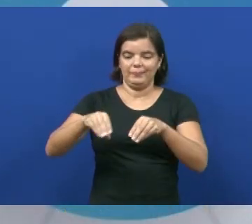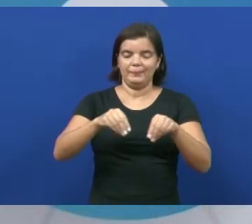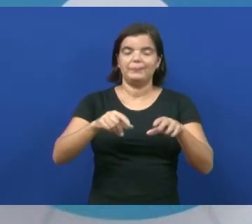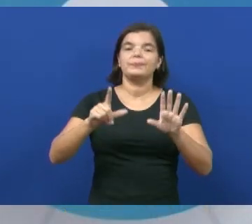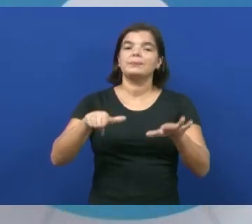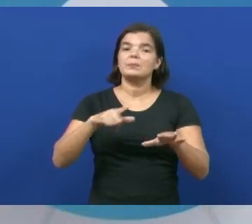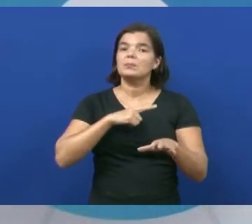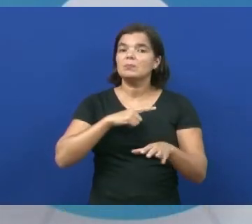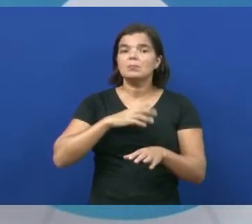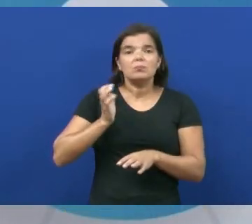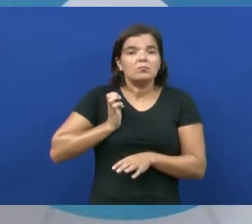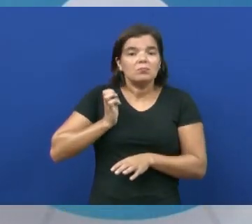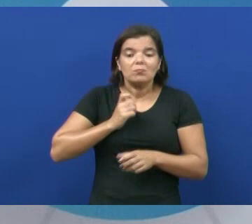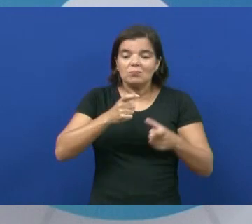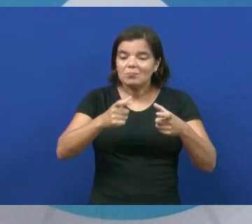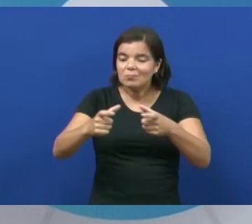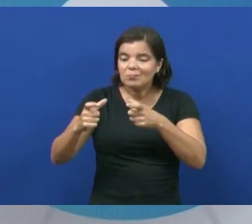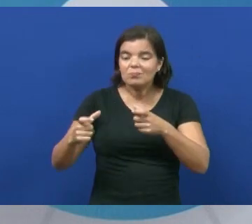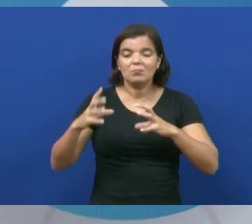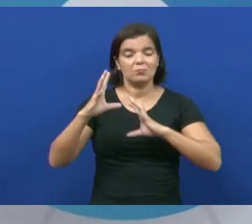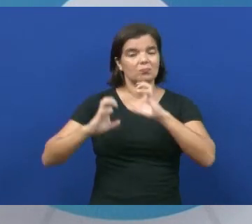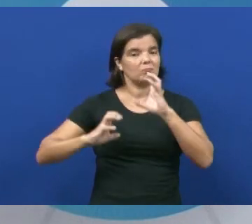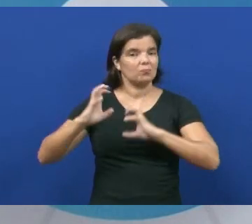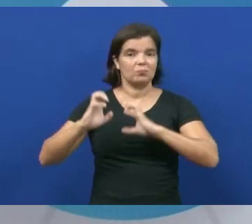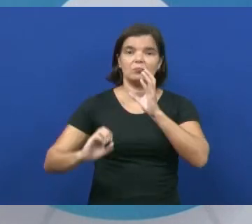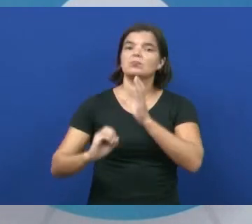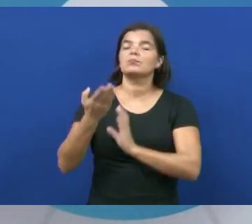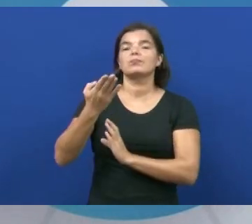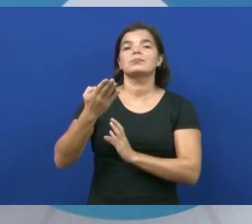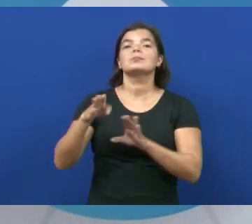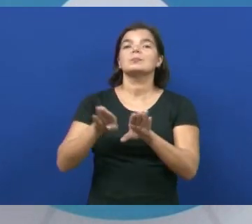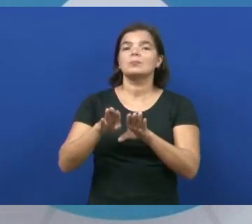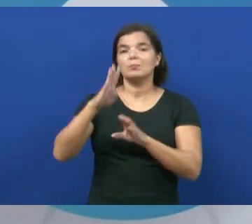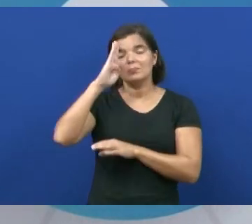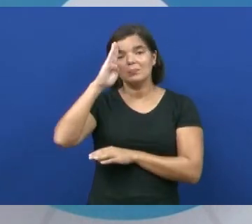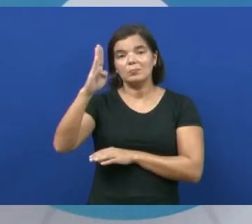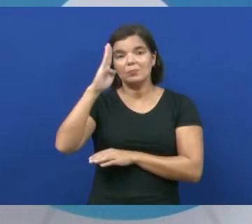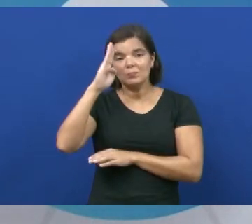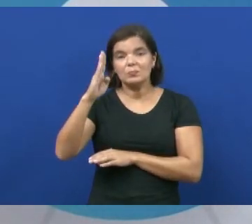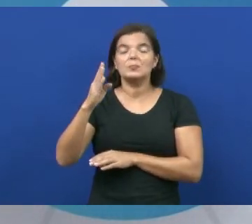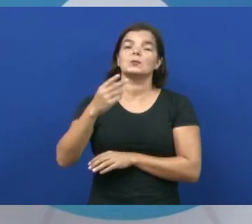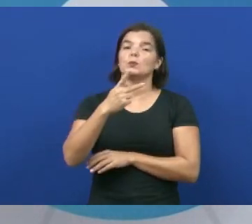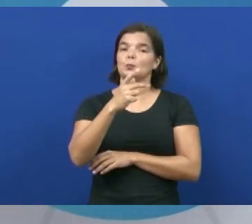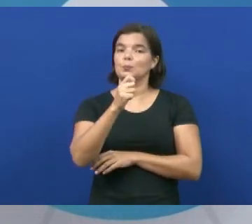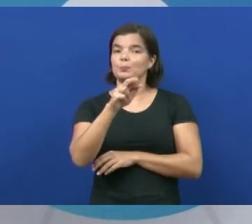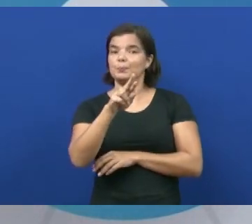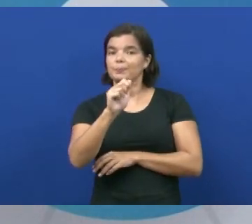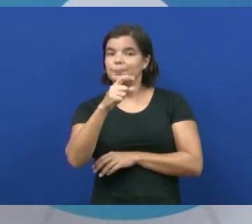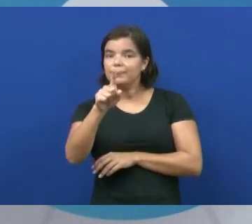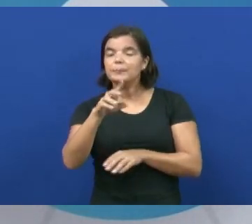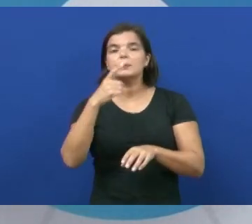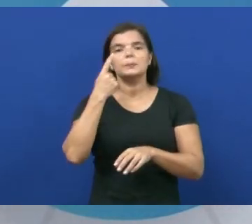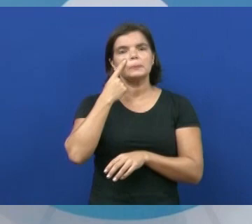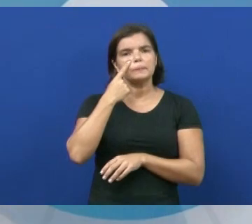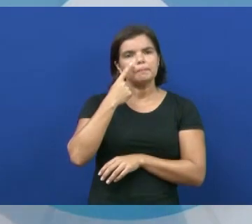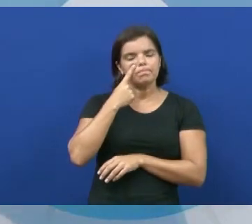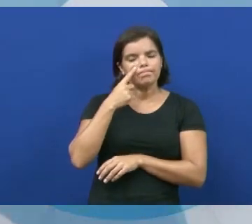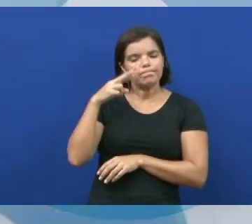é uma região muito rica, então esses conflitos ocorrem muito, principalmente na região do Pará. Se vocês